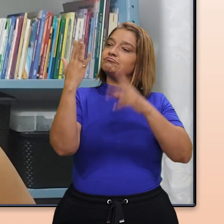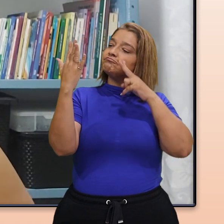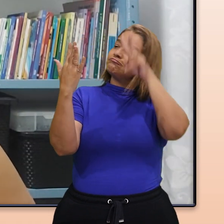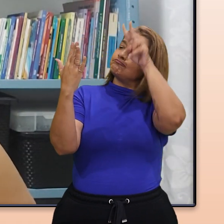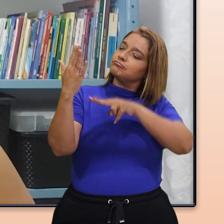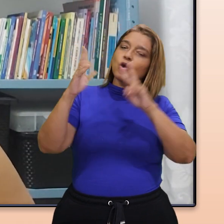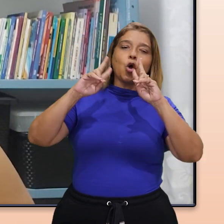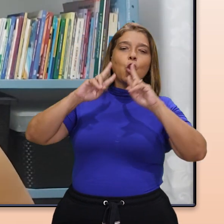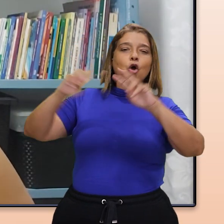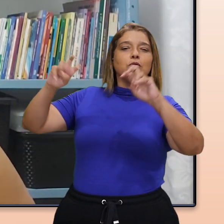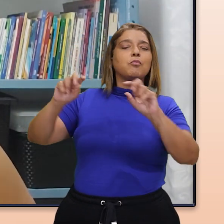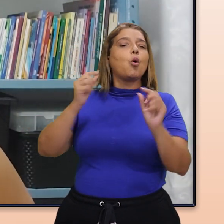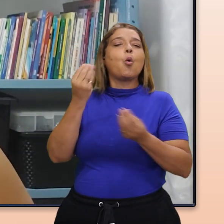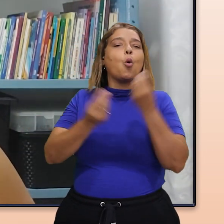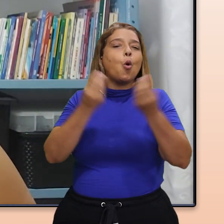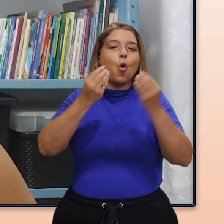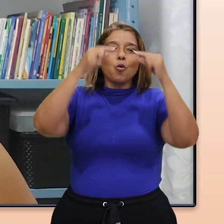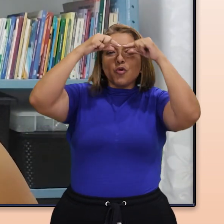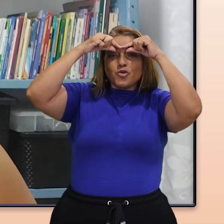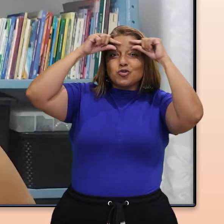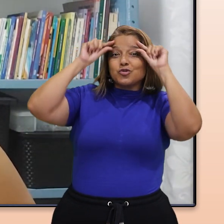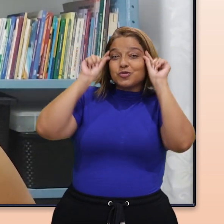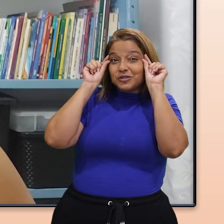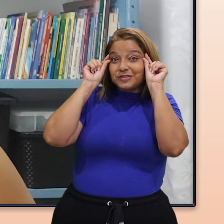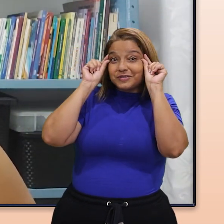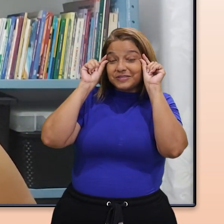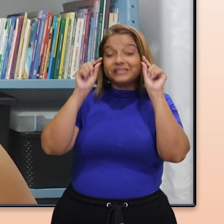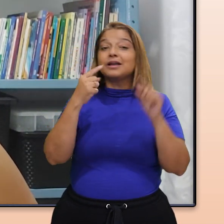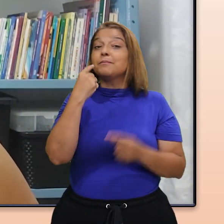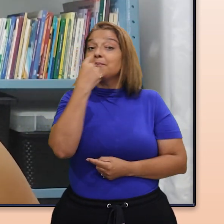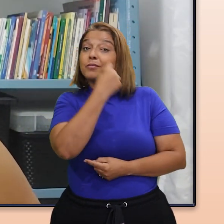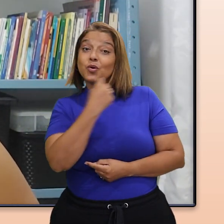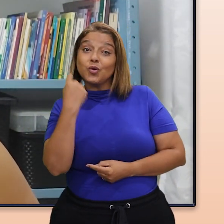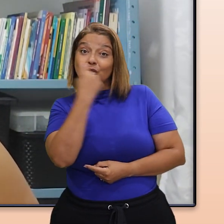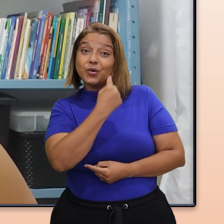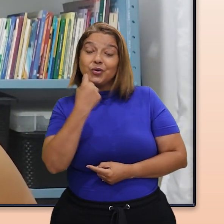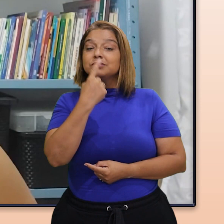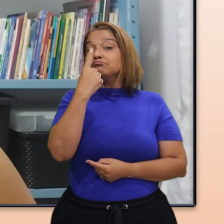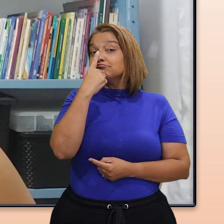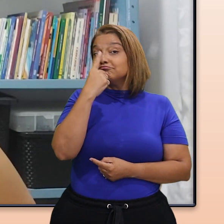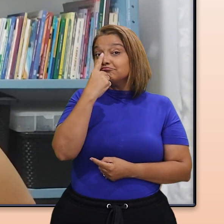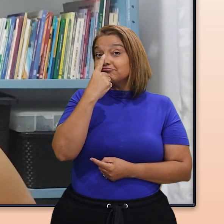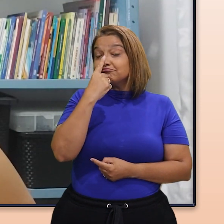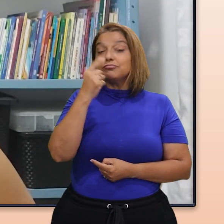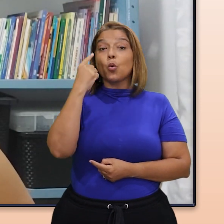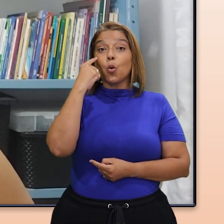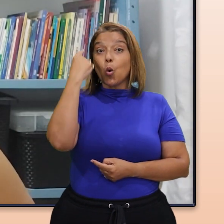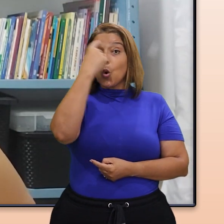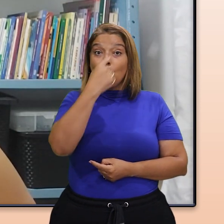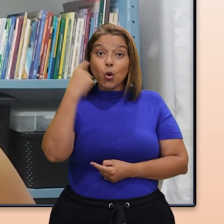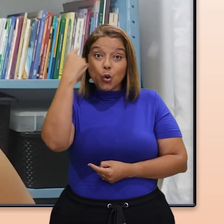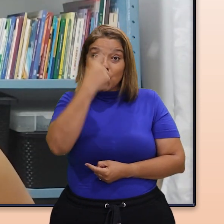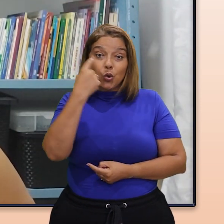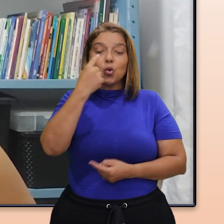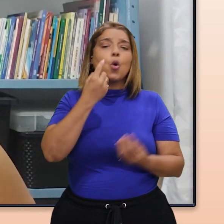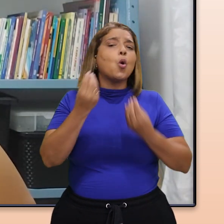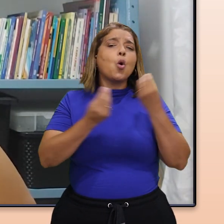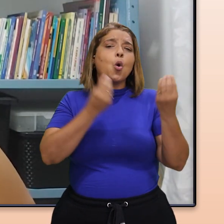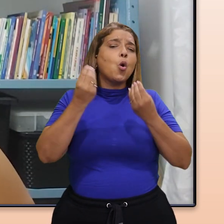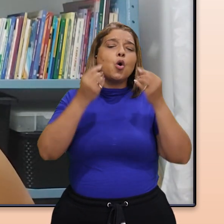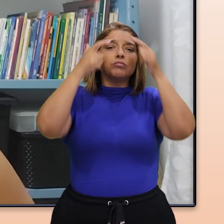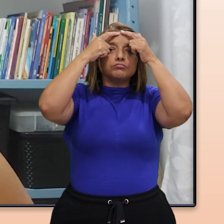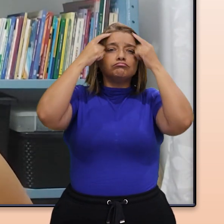e observar como que é a sua sobrancelha, a sua boca, seu nariz, seus olhos,